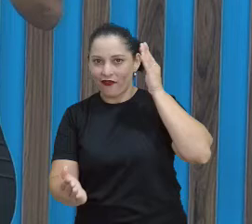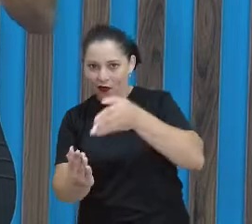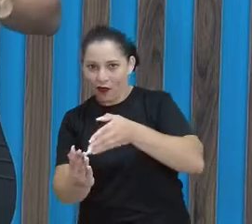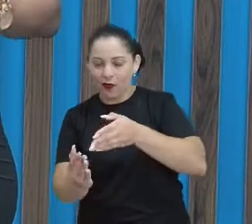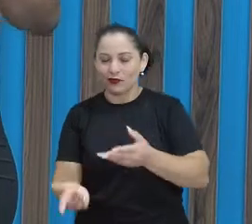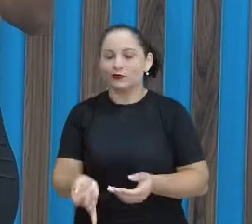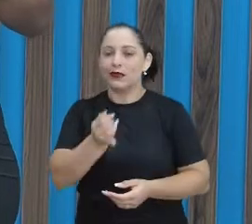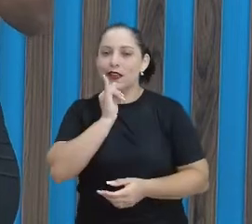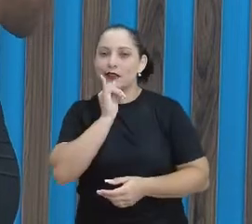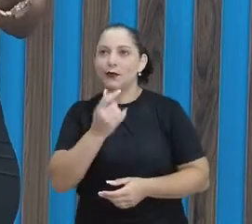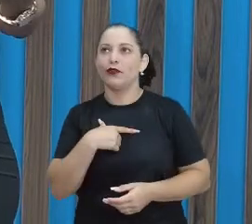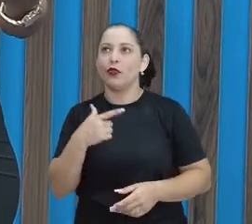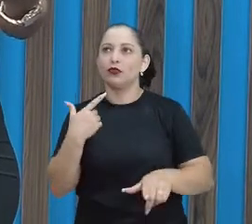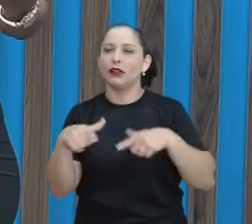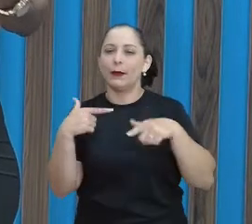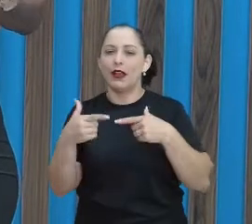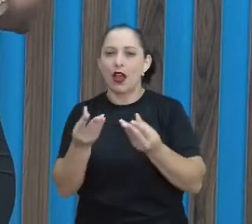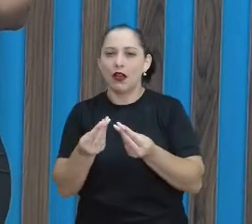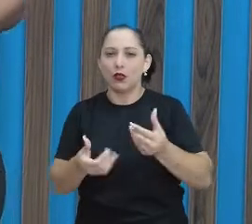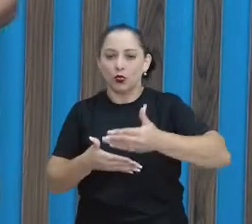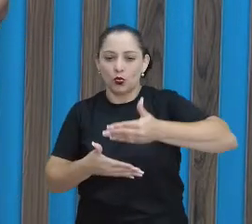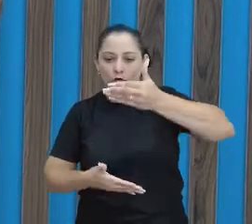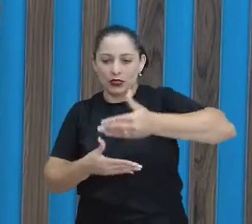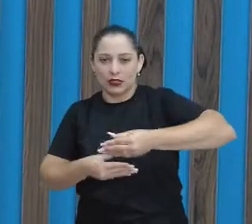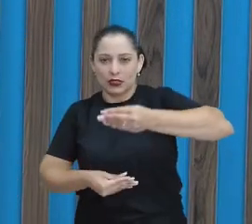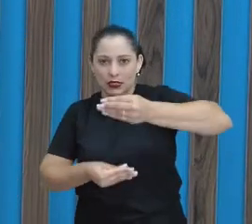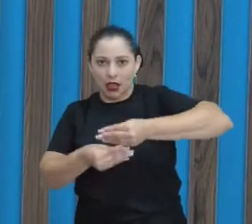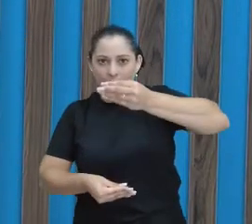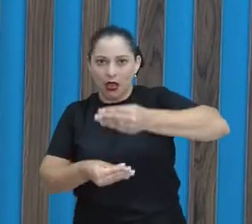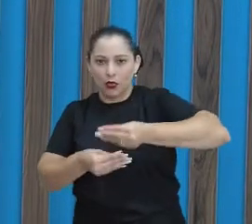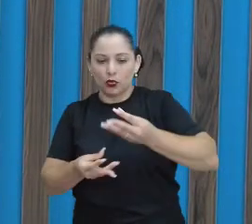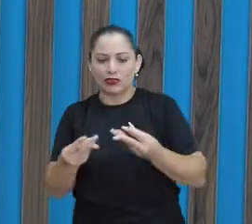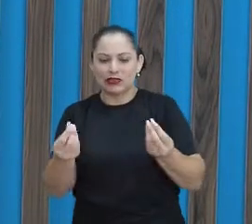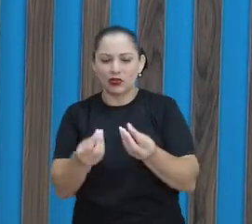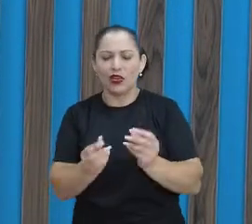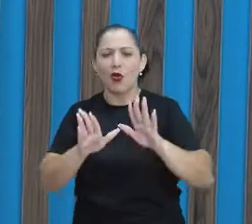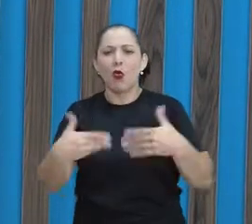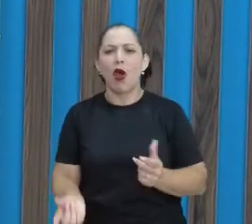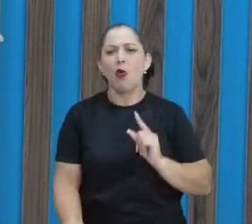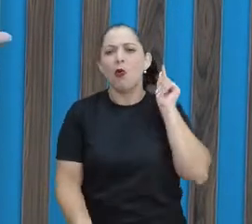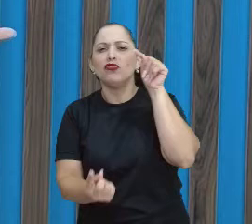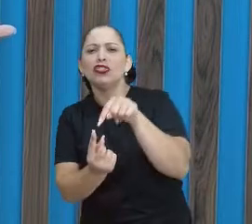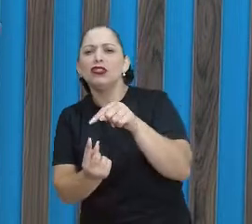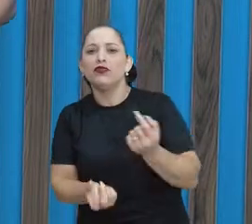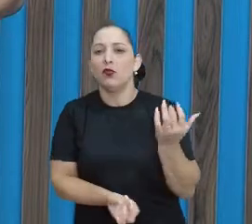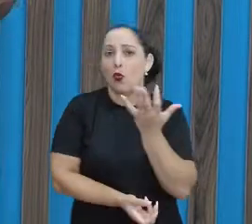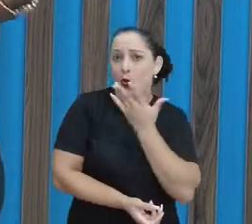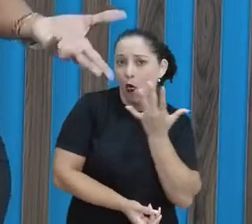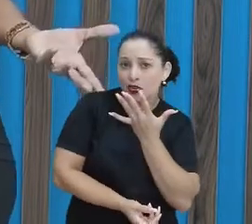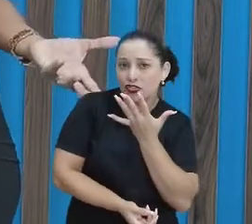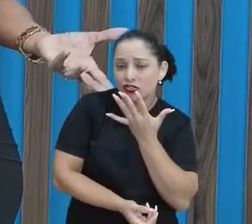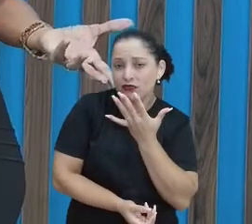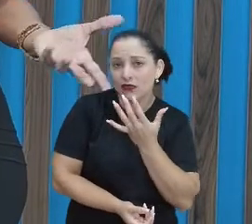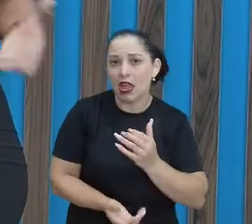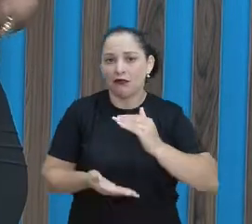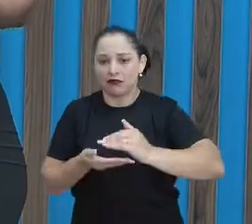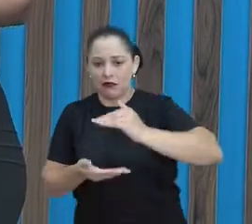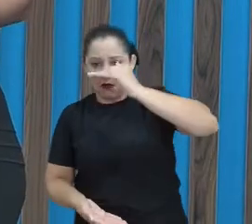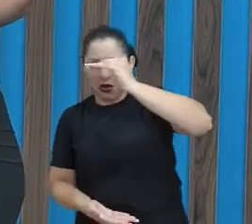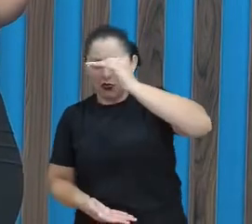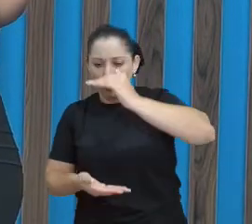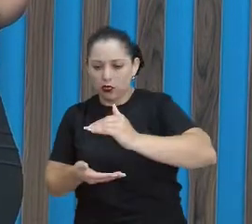eu vou trabalhar com um saco sensorial, mas com o objetivo de quê? De apropriação de cores, de tamanhos,